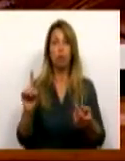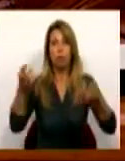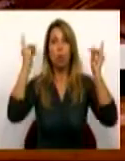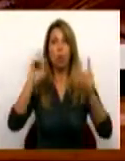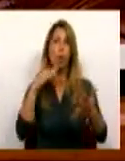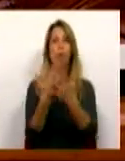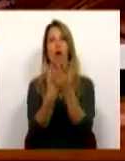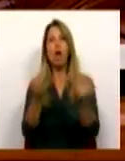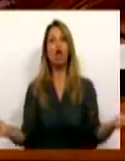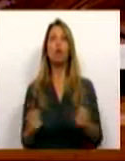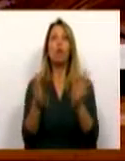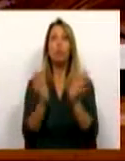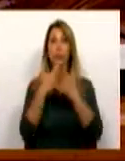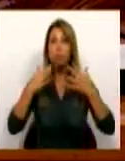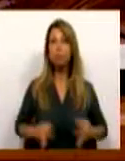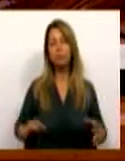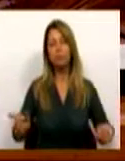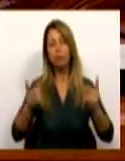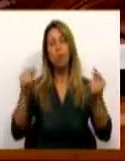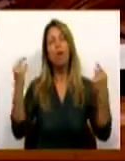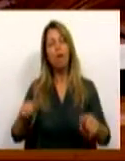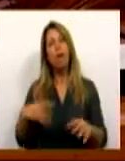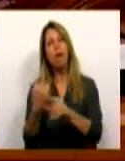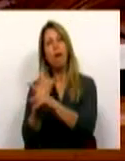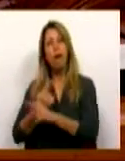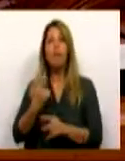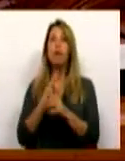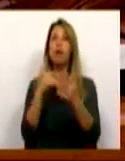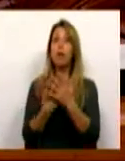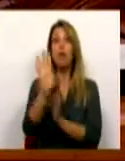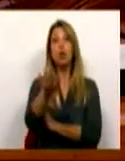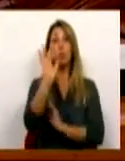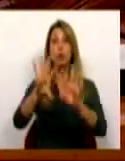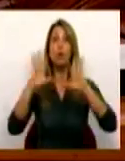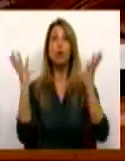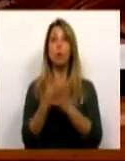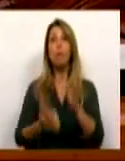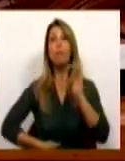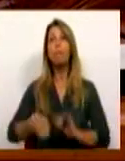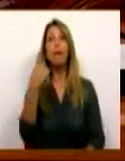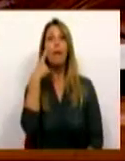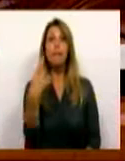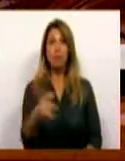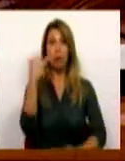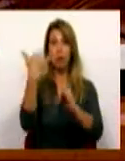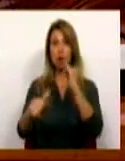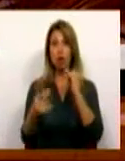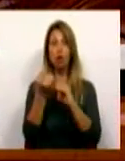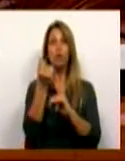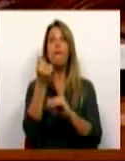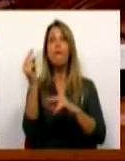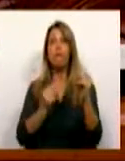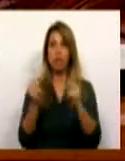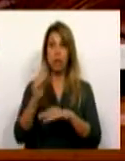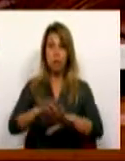dimensões diferentes que concorrem para uma solução global. Melhorar os instrumentos de comercialização e percepção de risco dos produtos financeiros, reforçar a formação